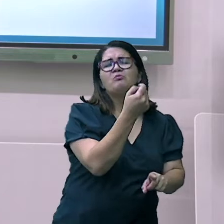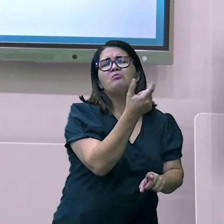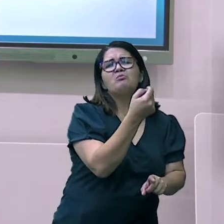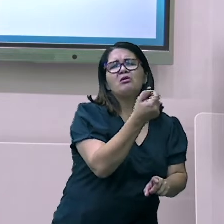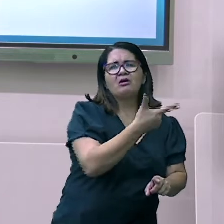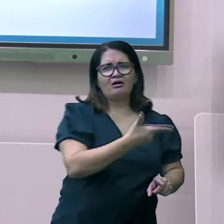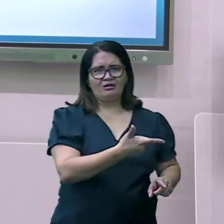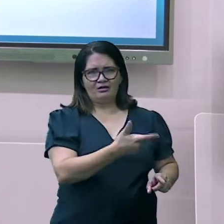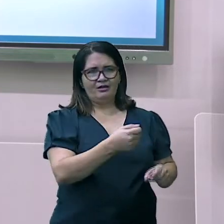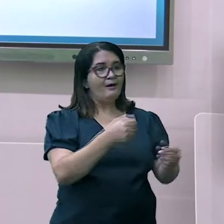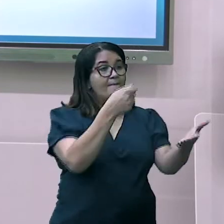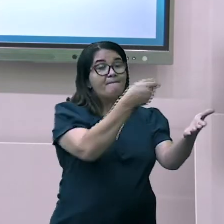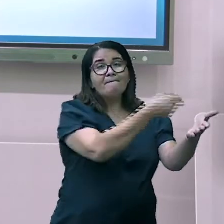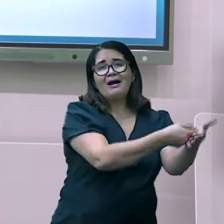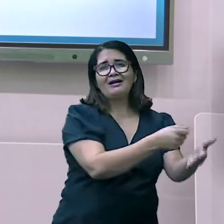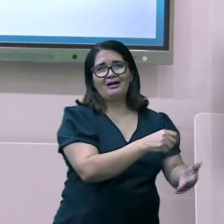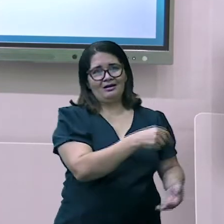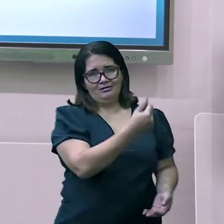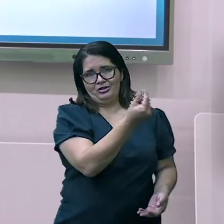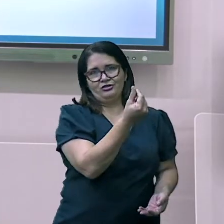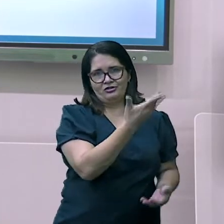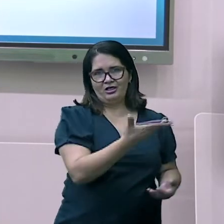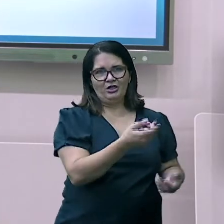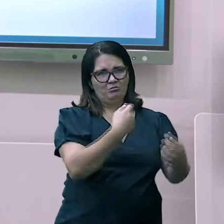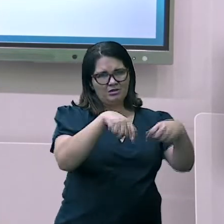escambo. A partir de